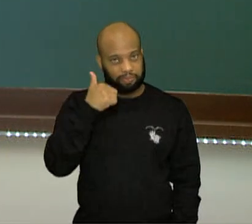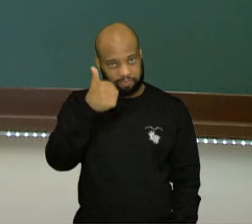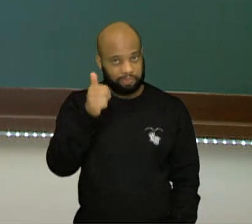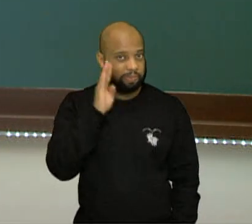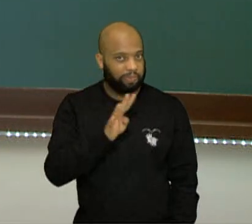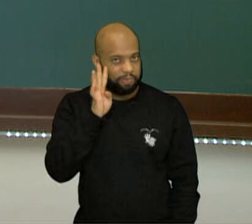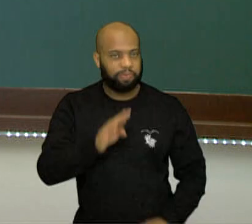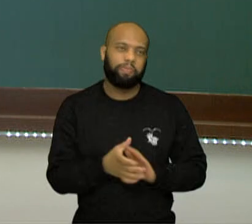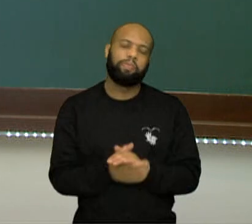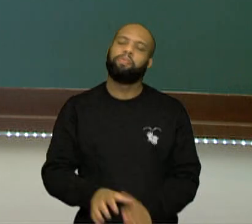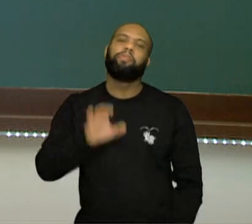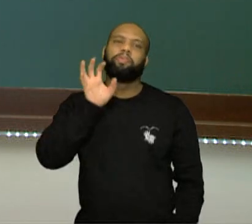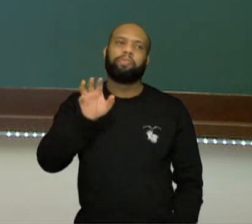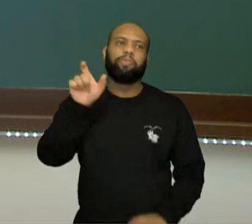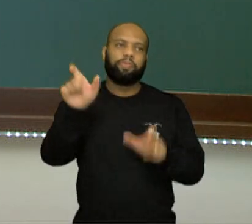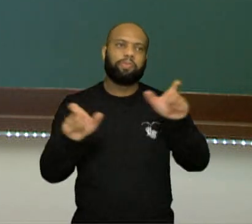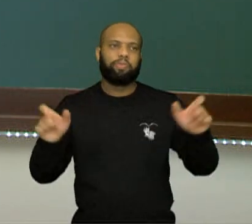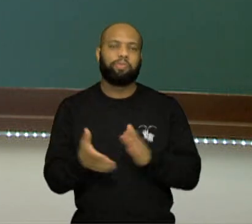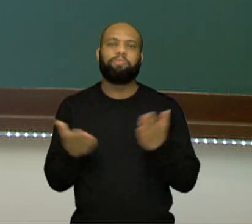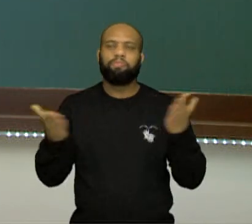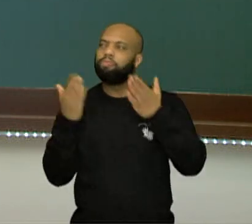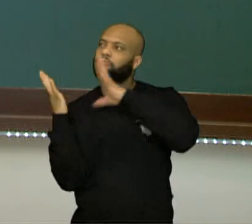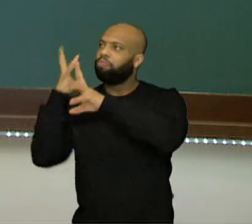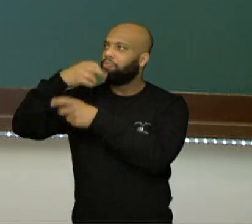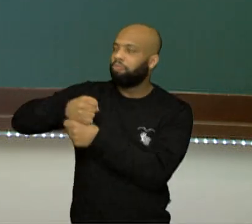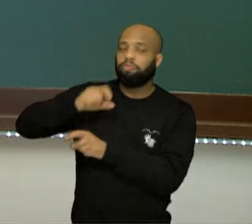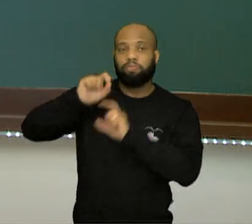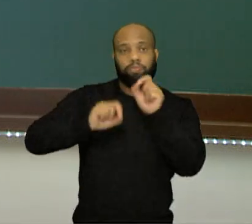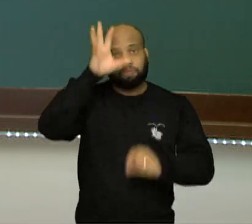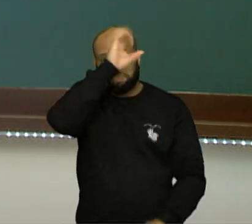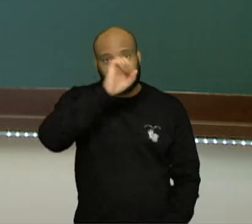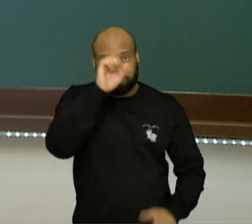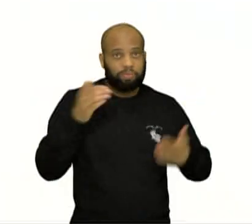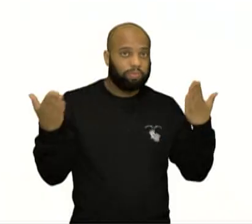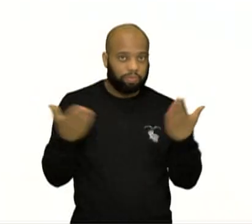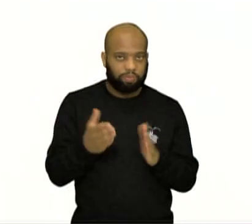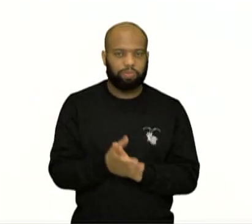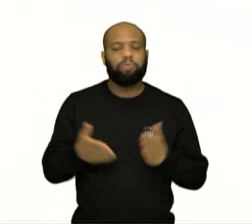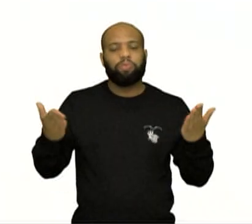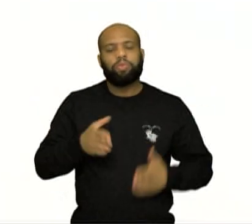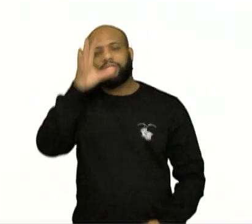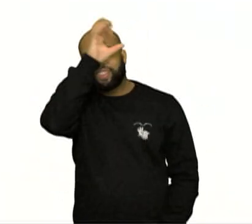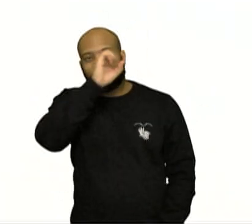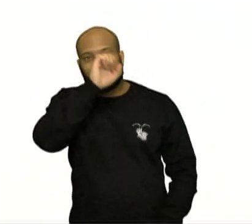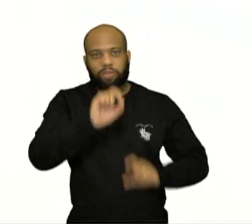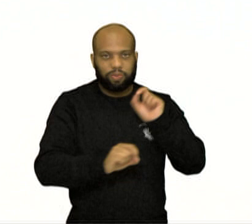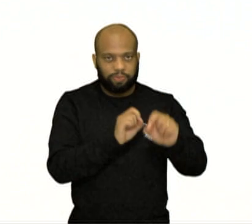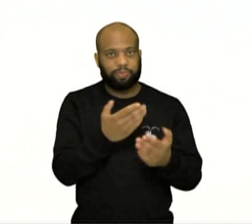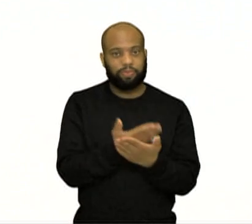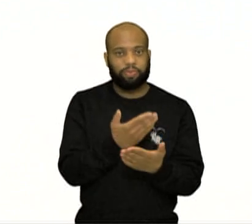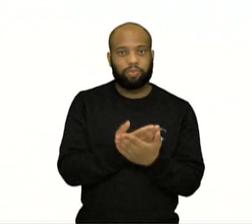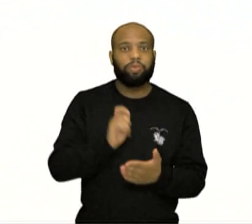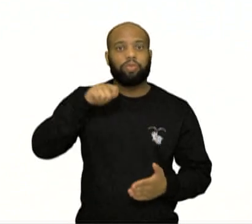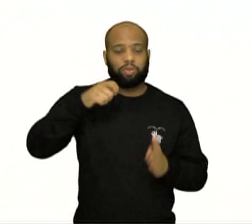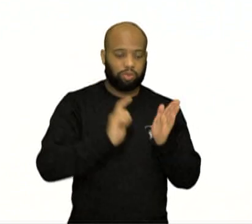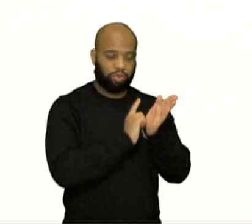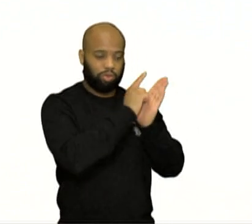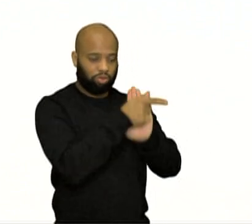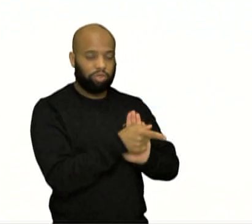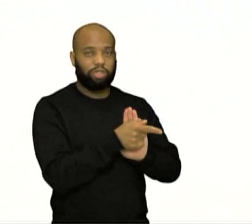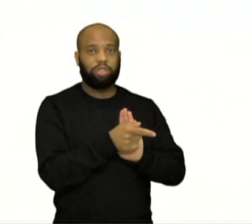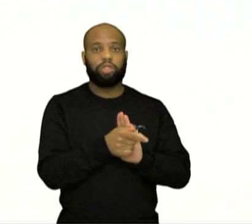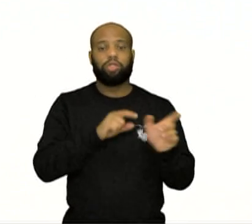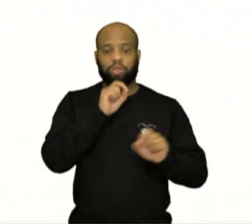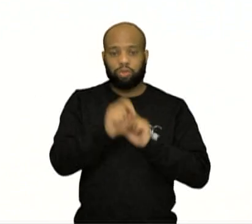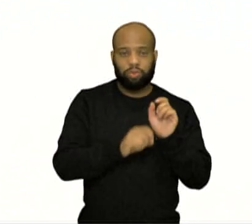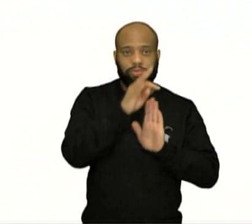né? É isso aí, moçada. Vamos retomar o que teve hoje? Então, nessa aula, nós estudamos sobre o gênero textual resenha,